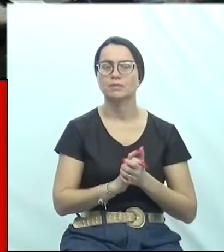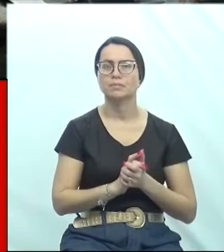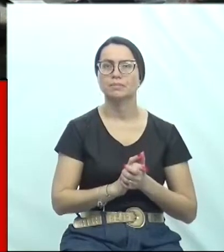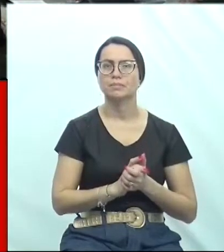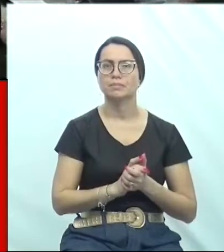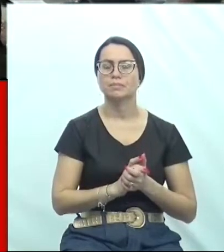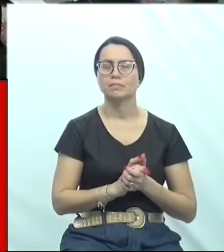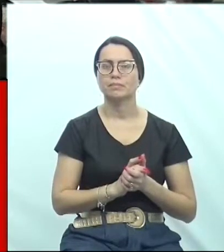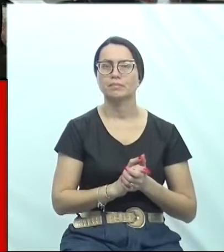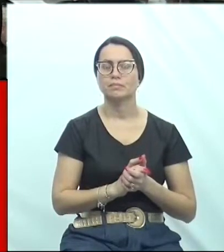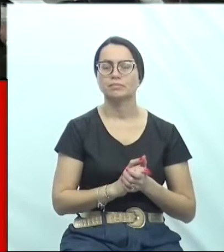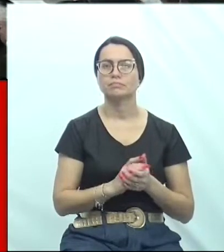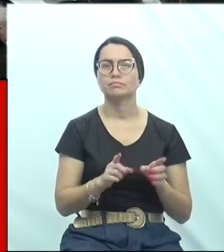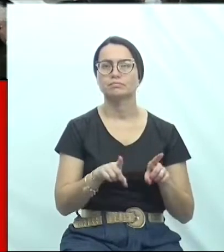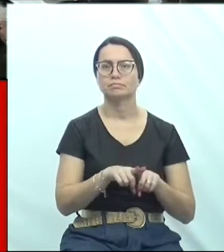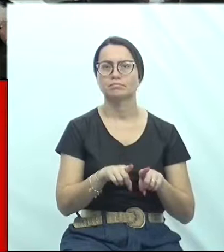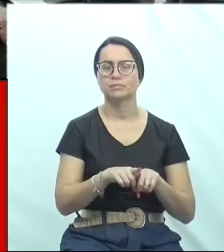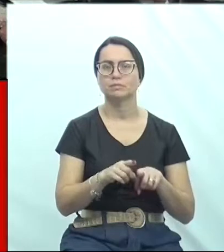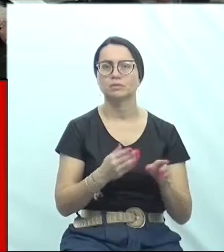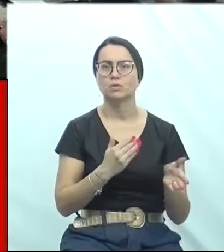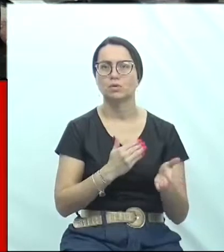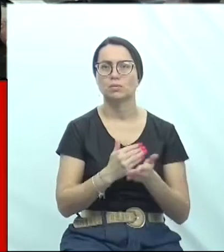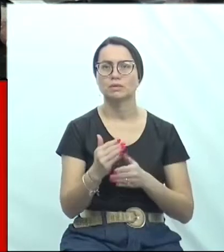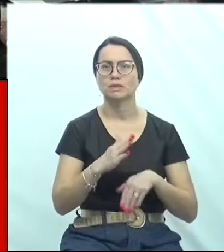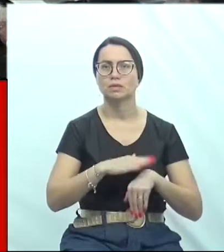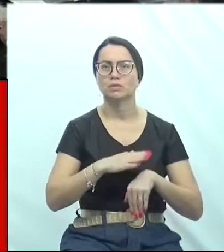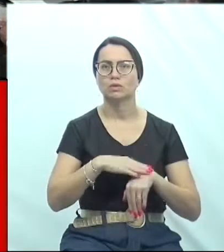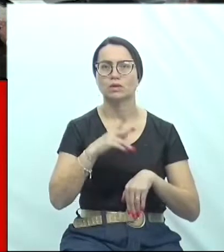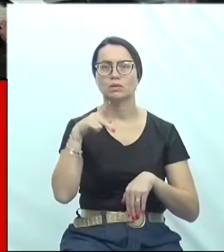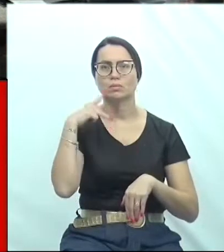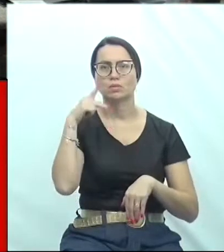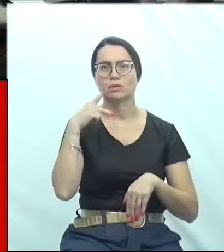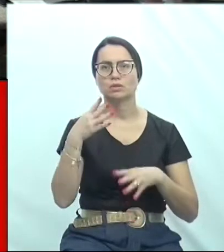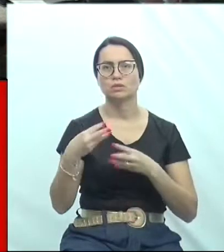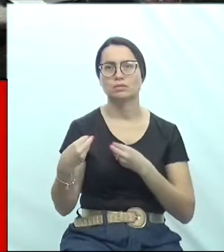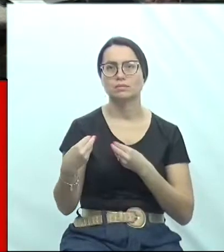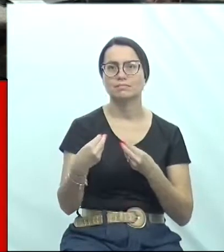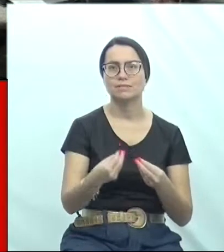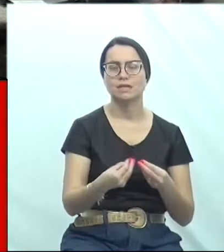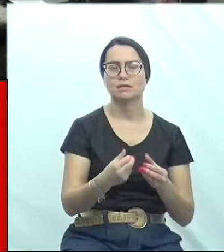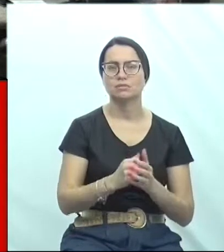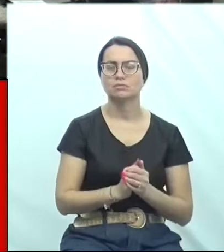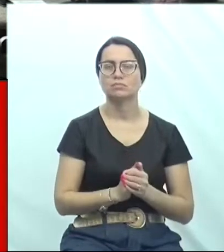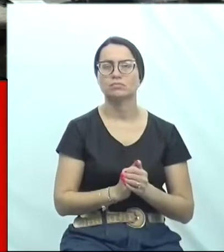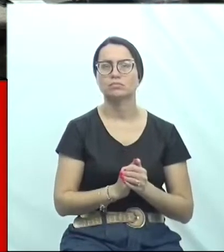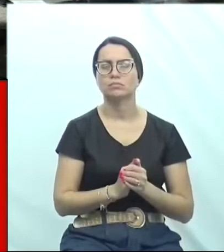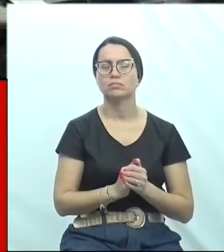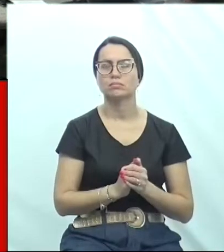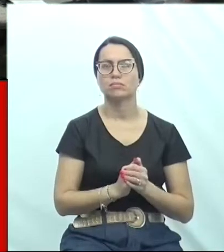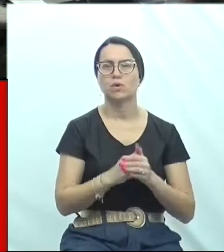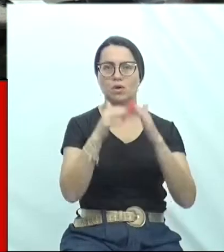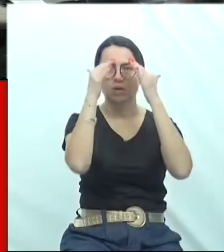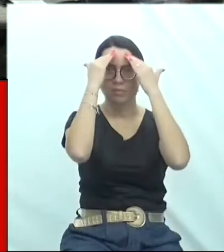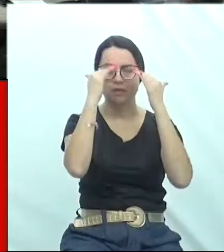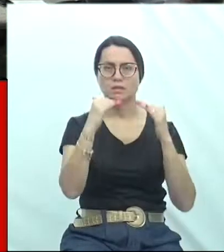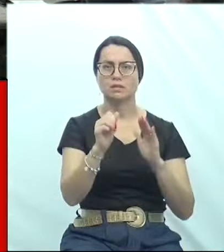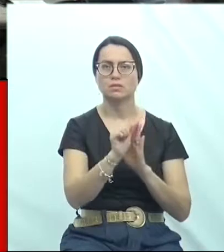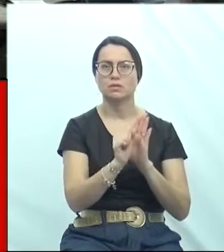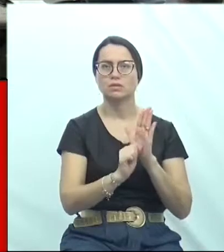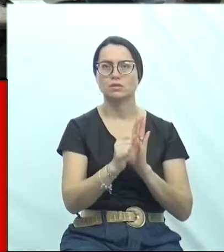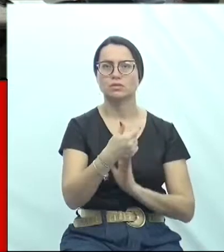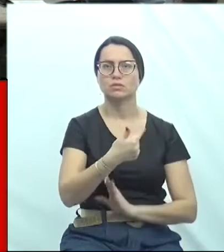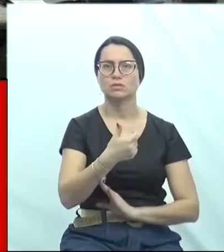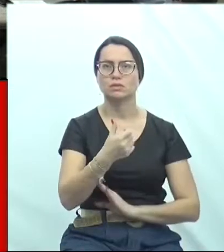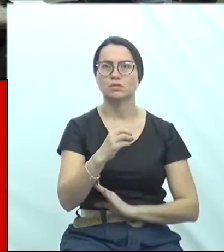o tempo destinado ao horário político, totalmente cedido nos termos dos artigos 208 e